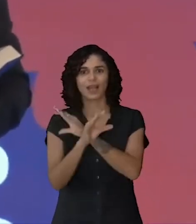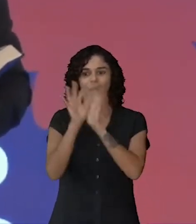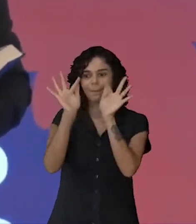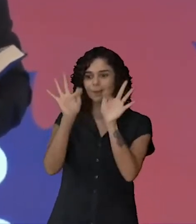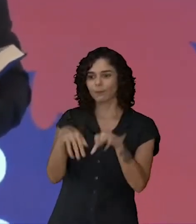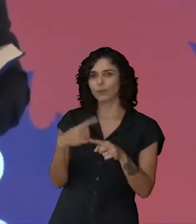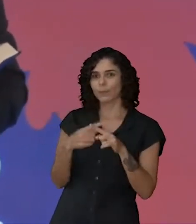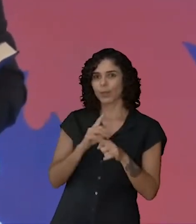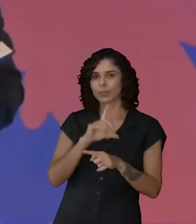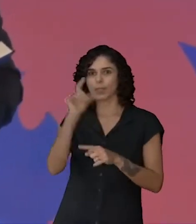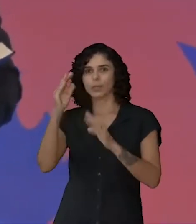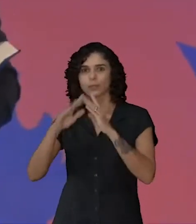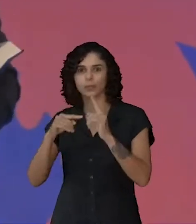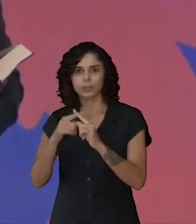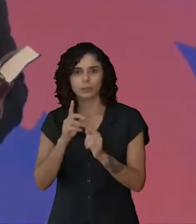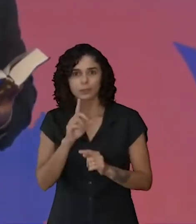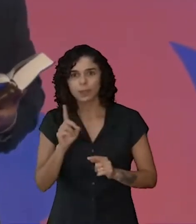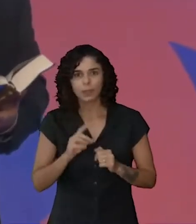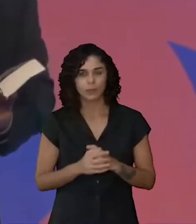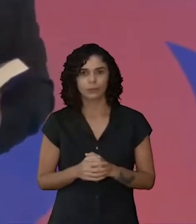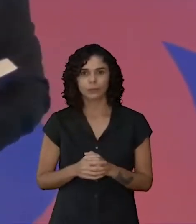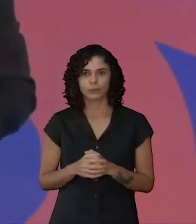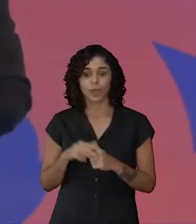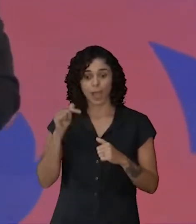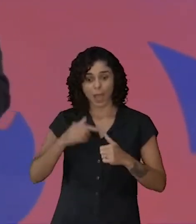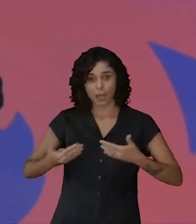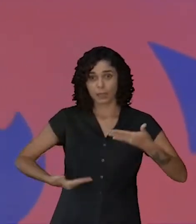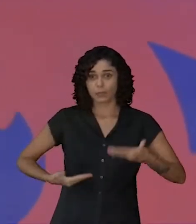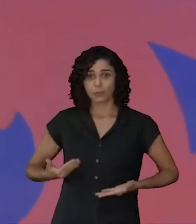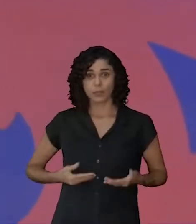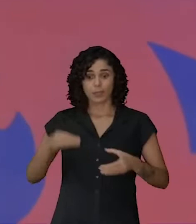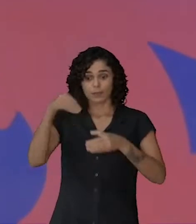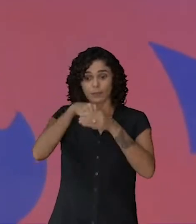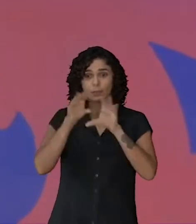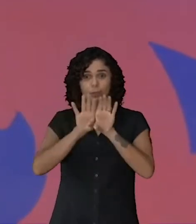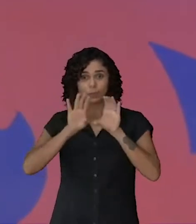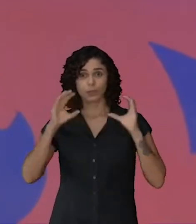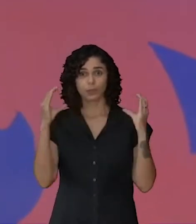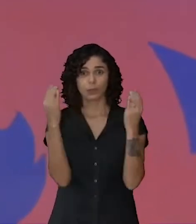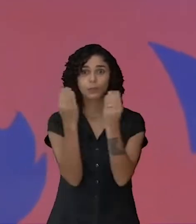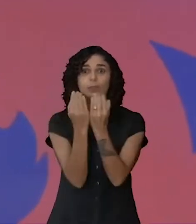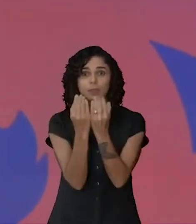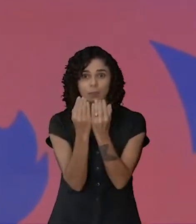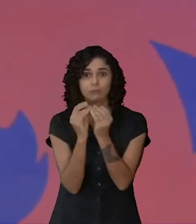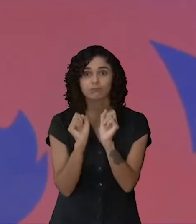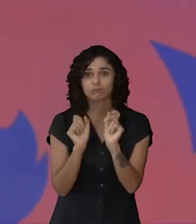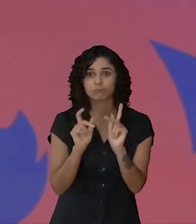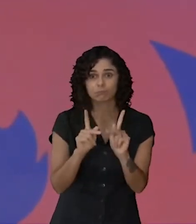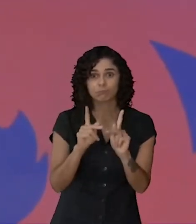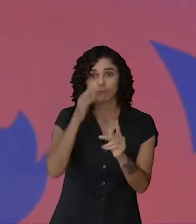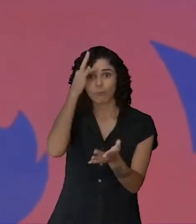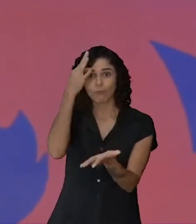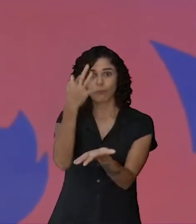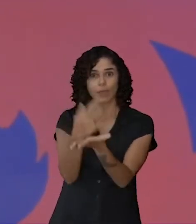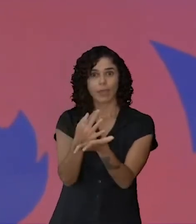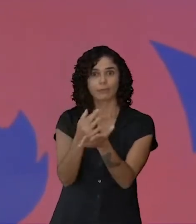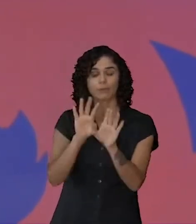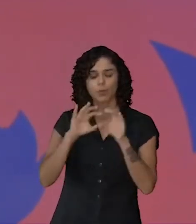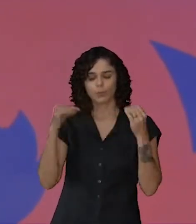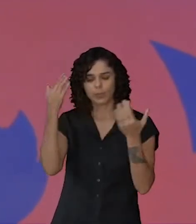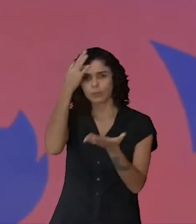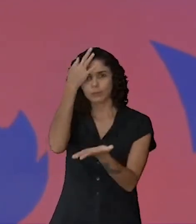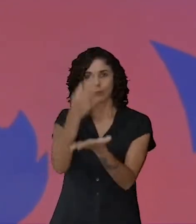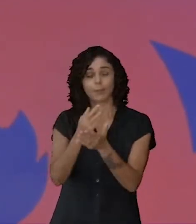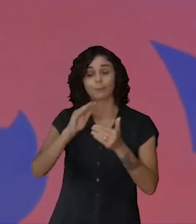embora. Aqui é o lugar de servir na comunidade de fé. E lá fora